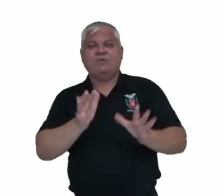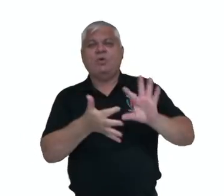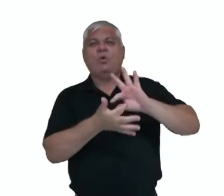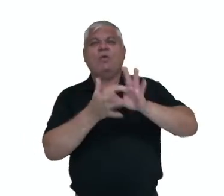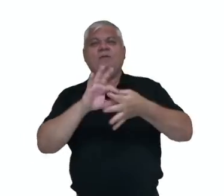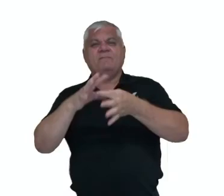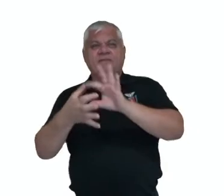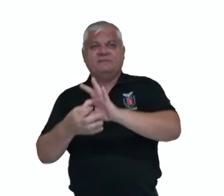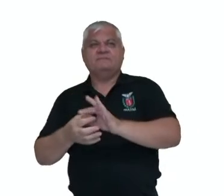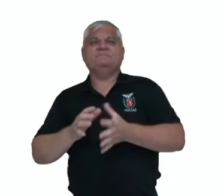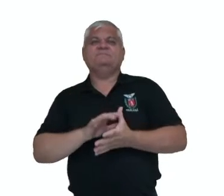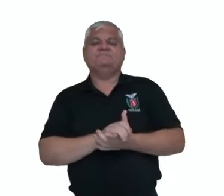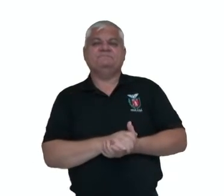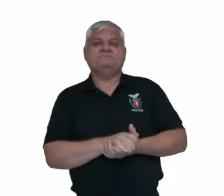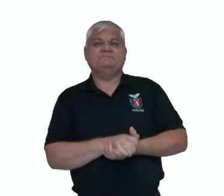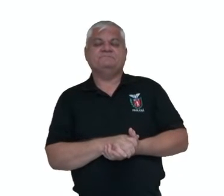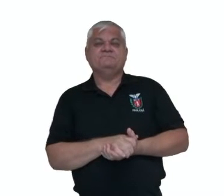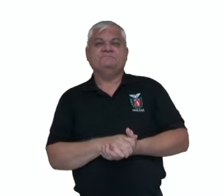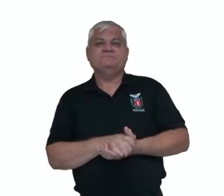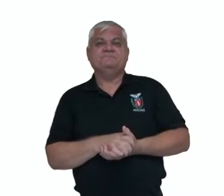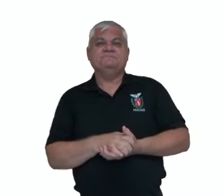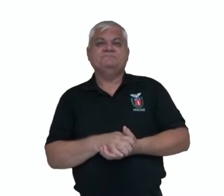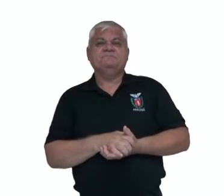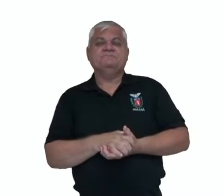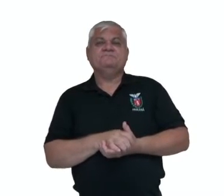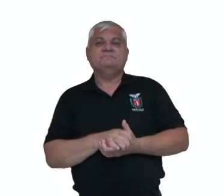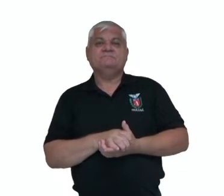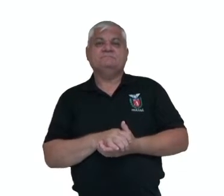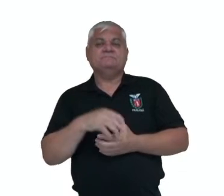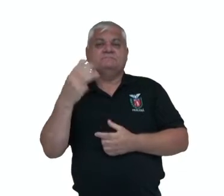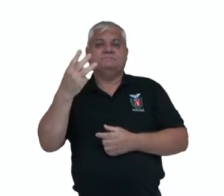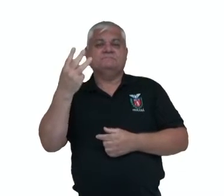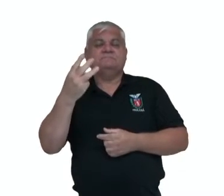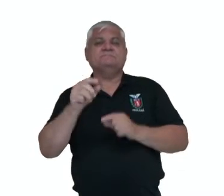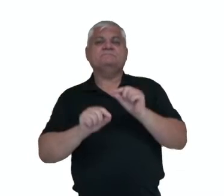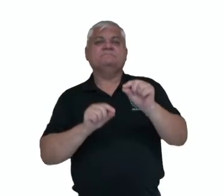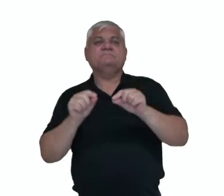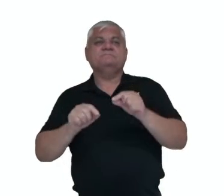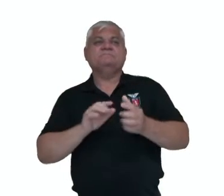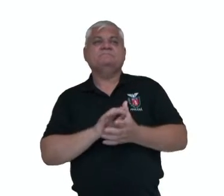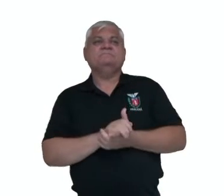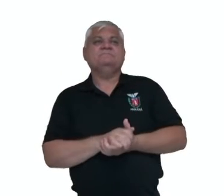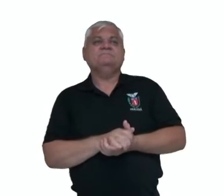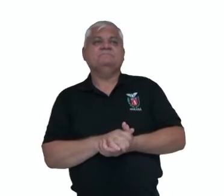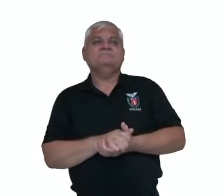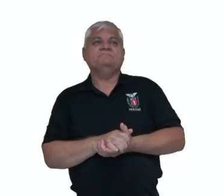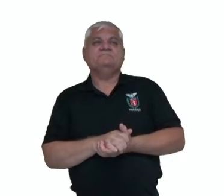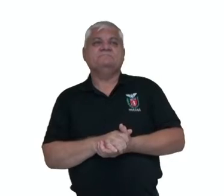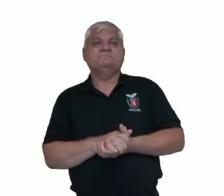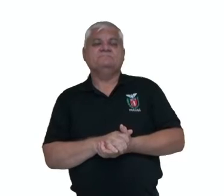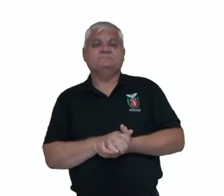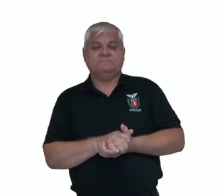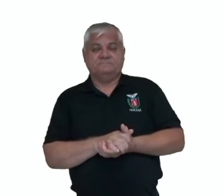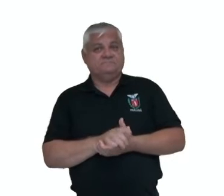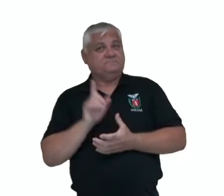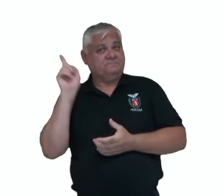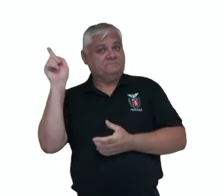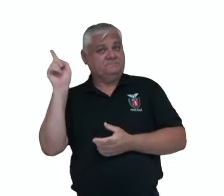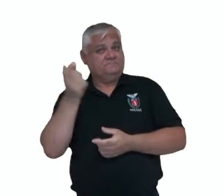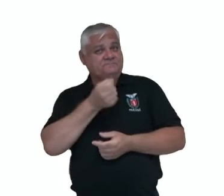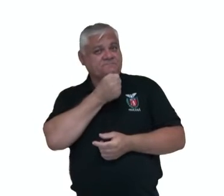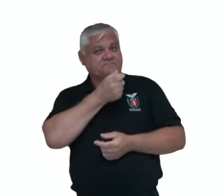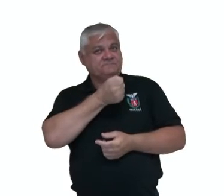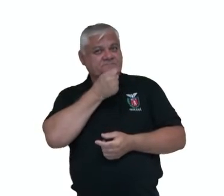próximas Olimpíadas. Então, o exercício número 3, como é que é? E você? Aqui é uma charge, né?